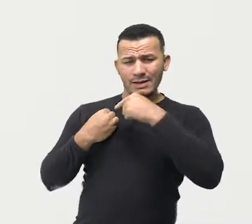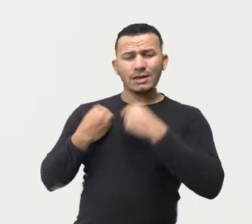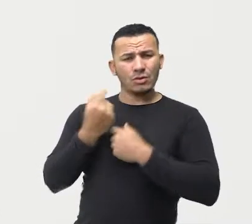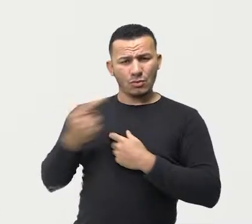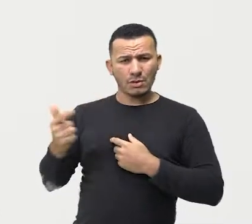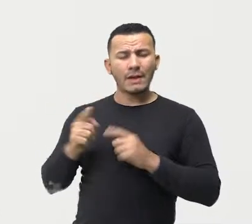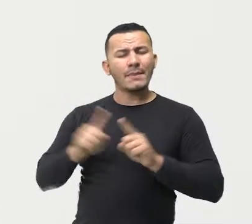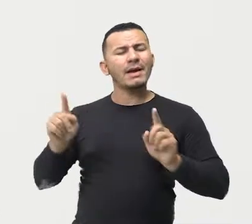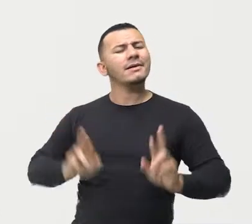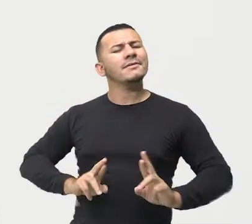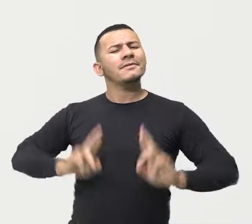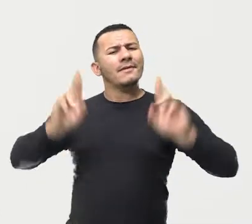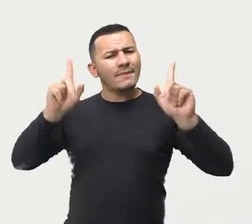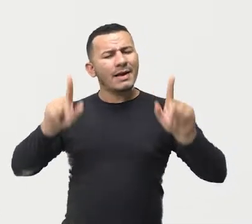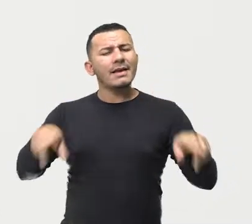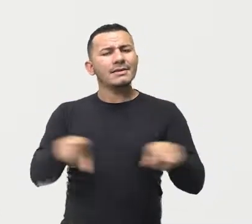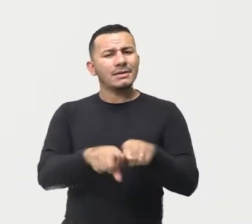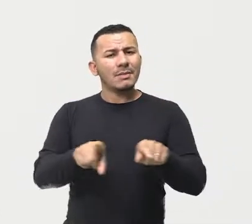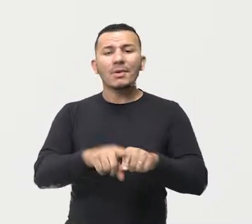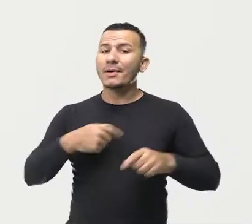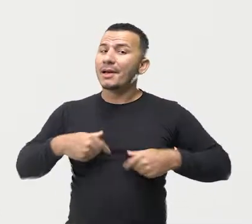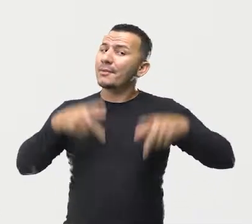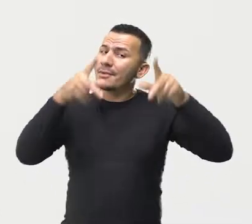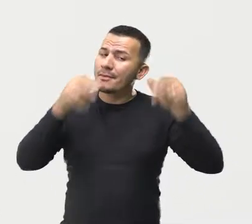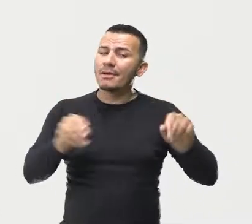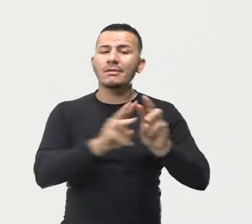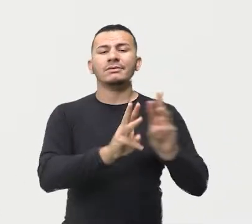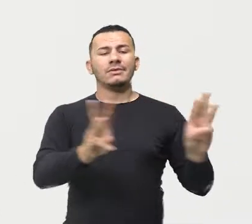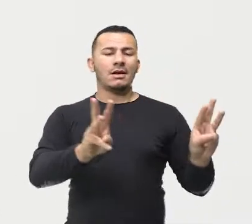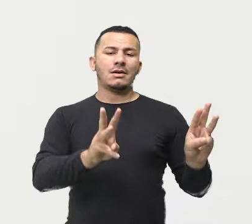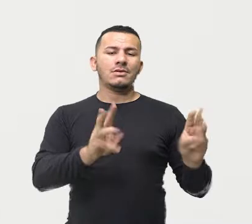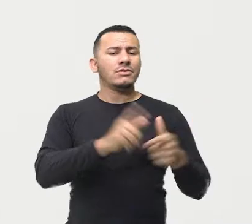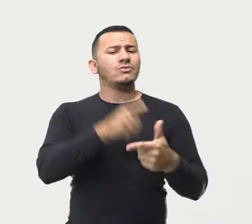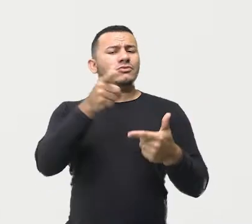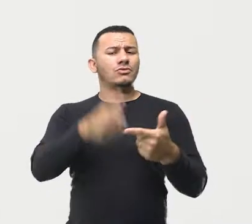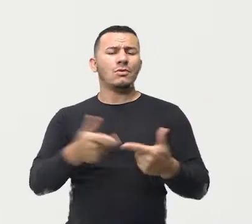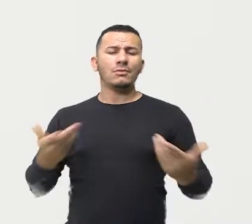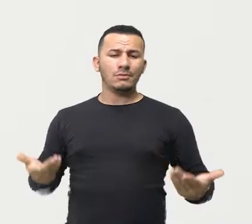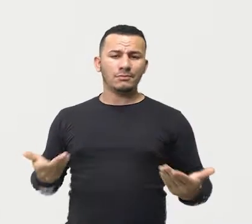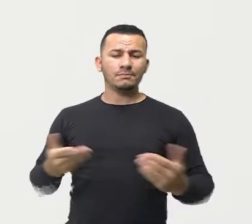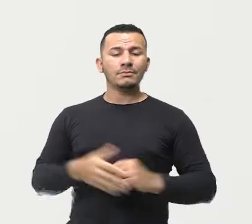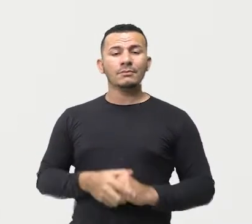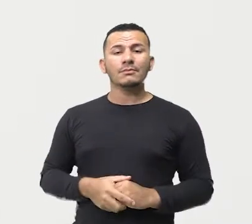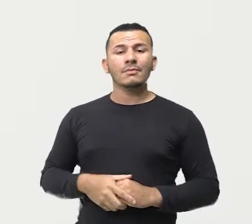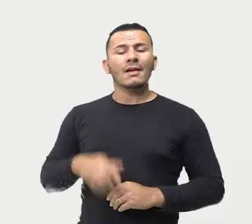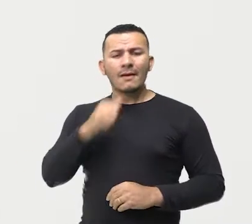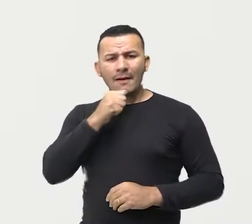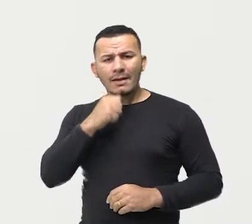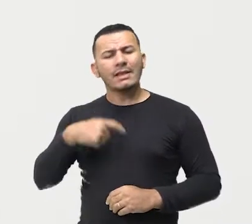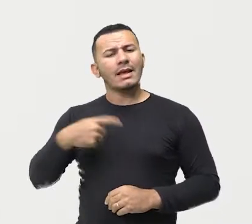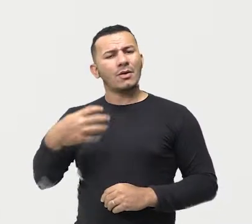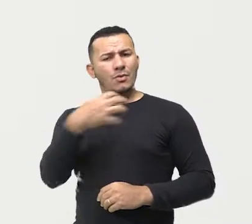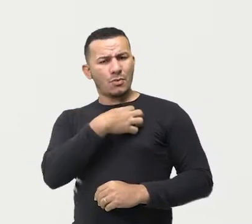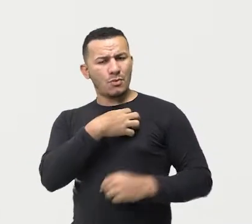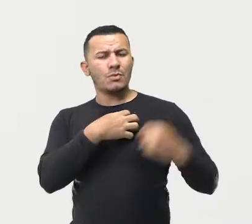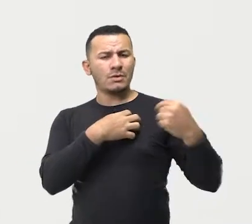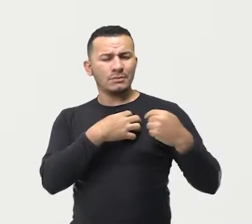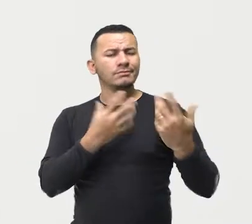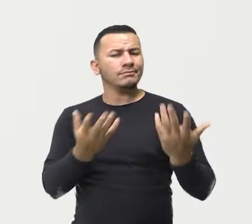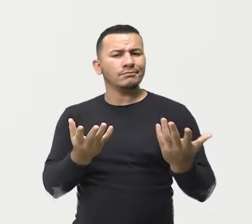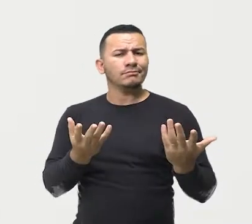ainda diferente do que esperava receber Ou seja ainda com a logo no peito